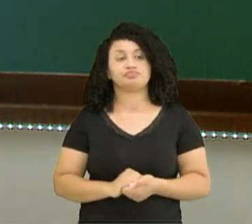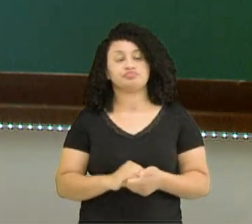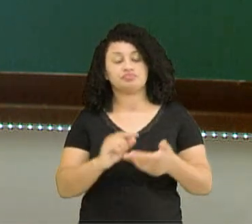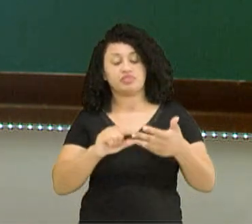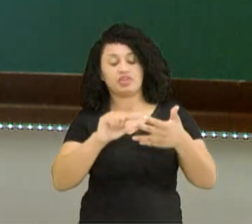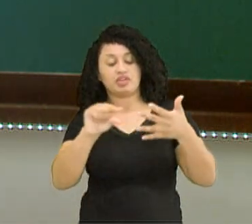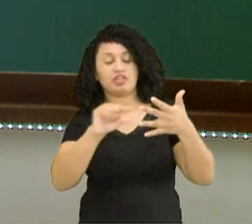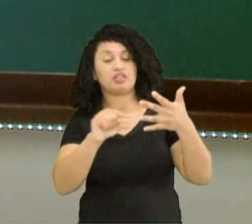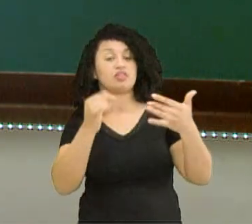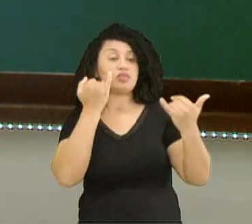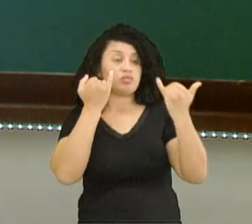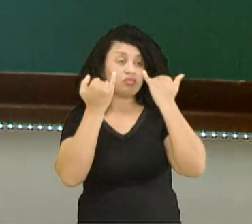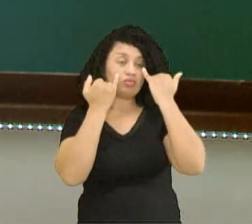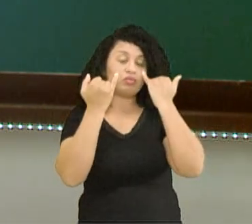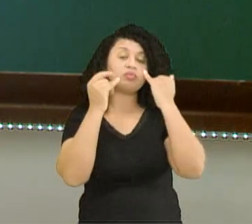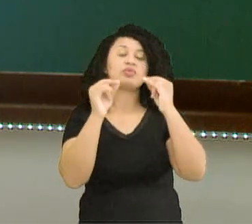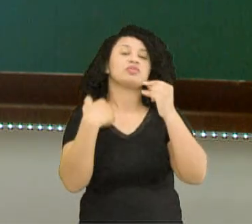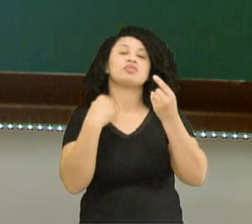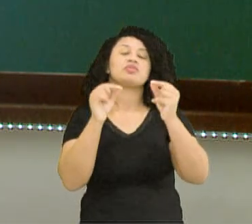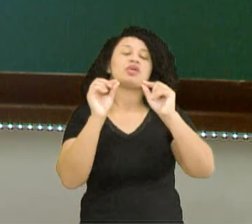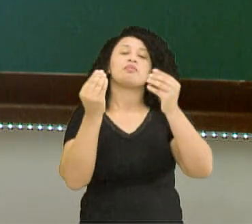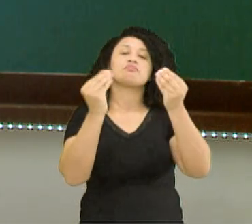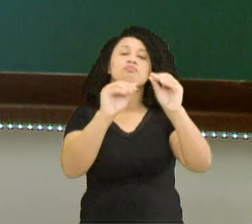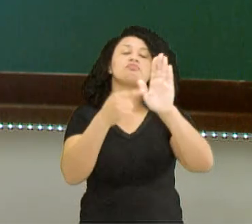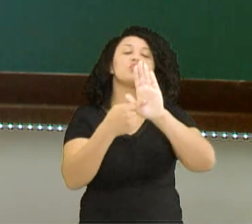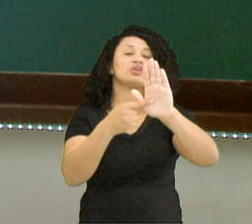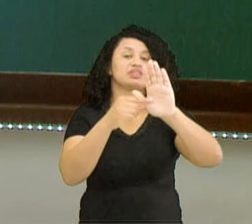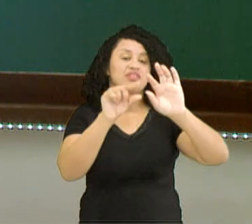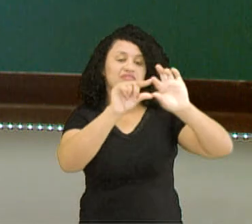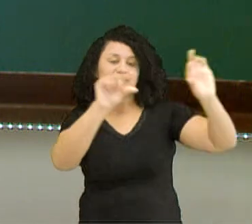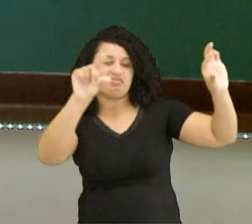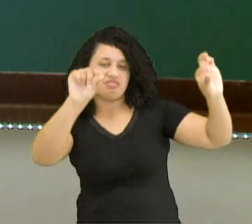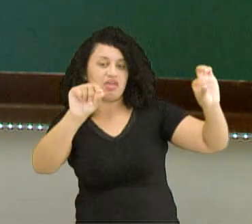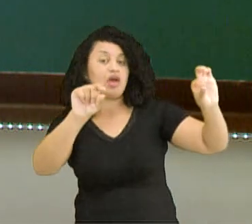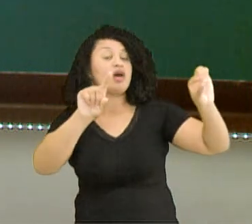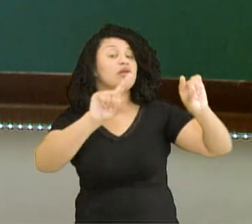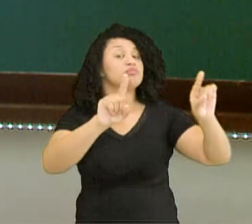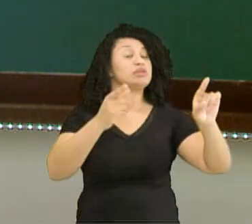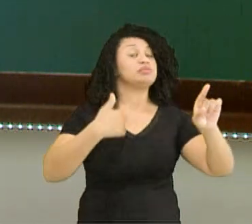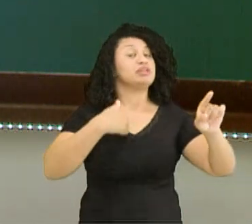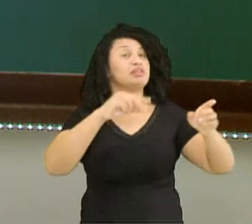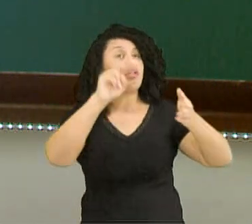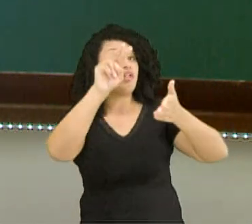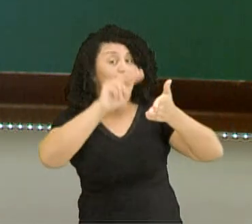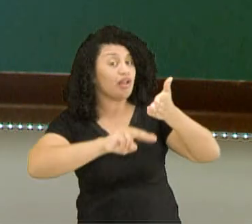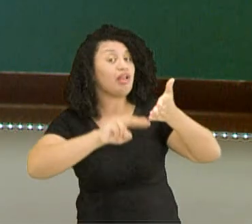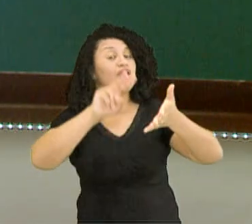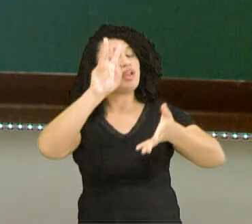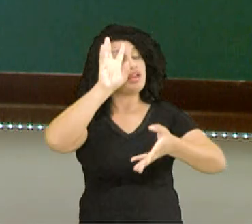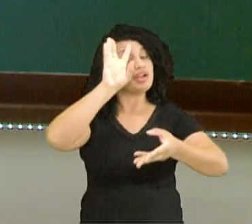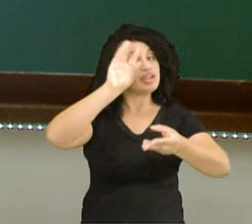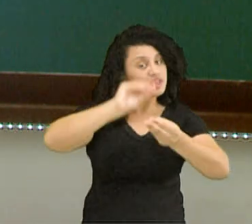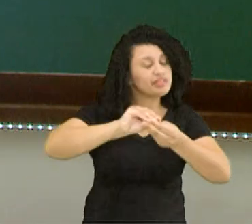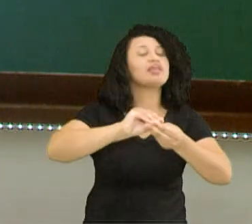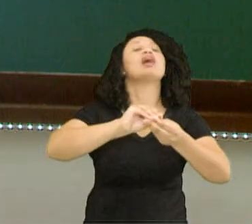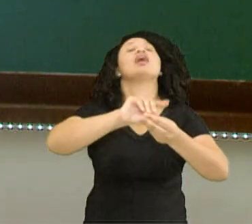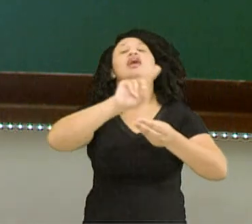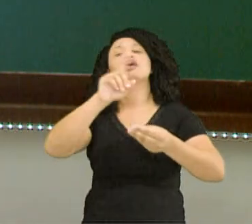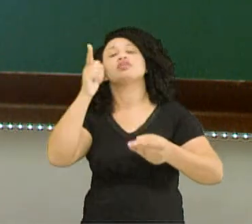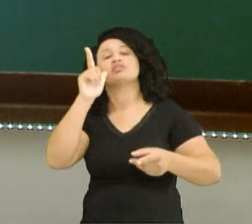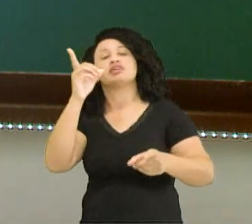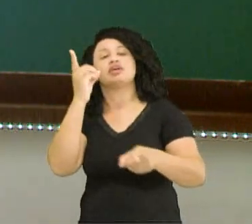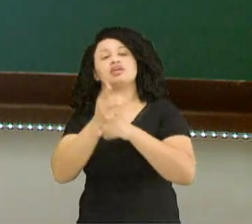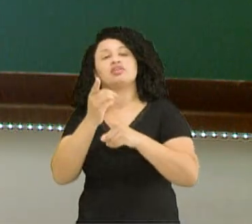essas informações, elas não estão explícitas no texto, elas estão implícitas. Você tem que tirar da sua compreensão. Então,